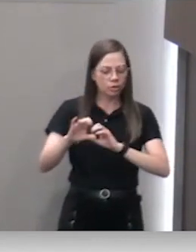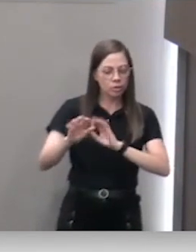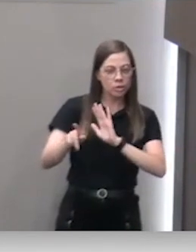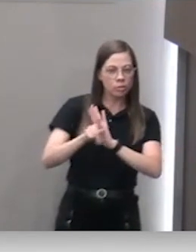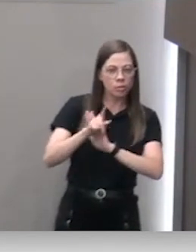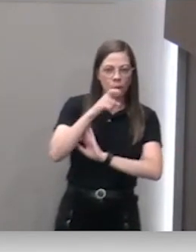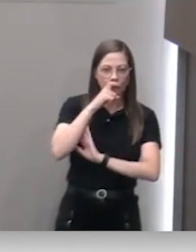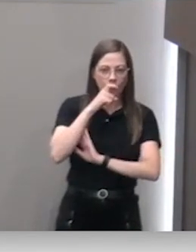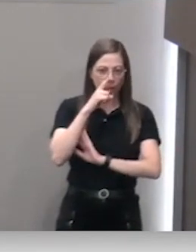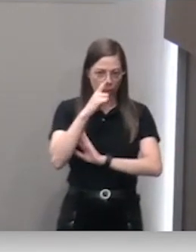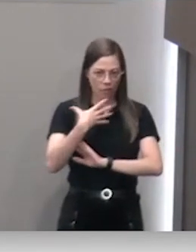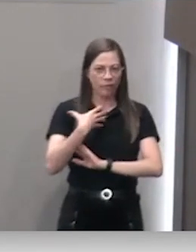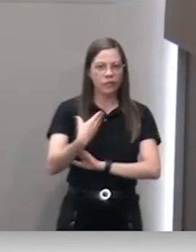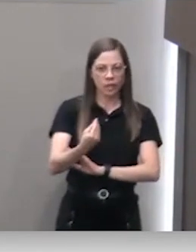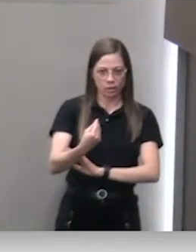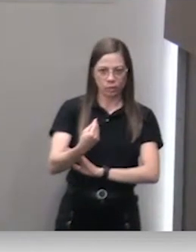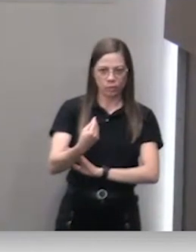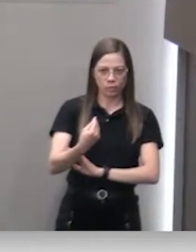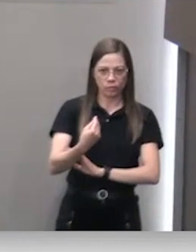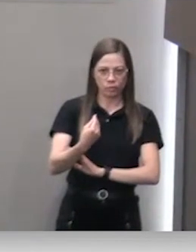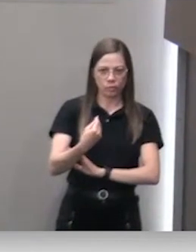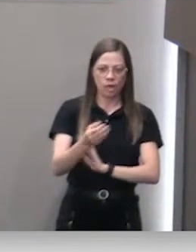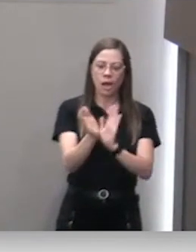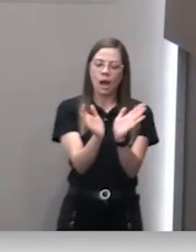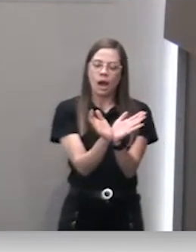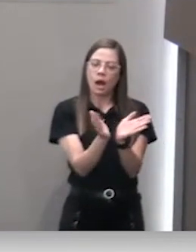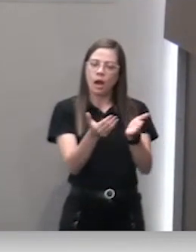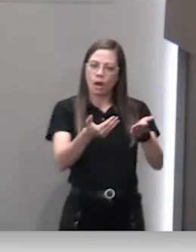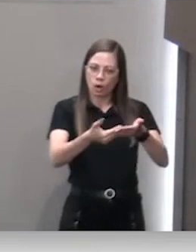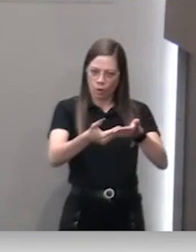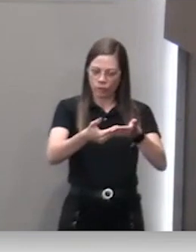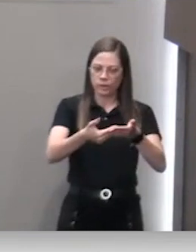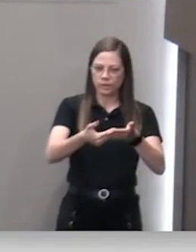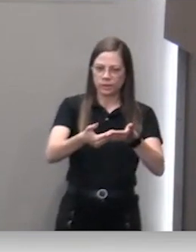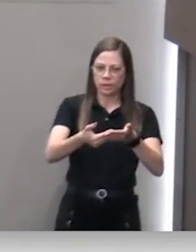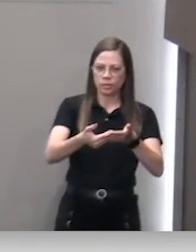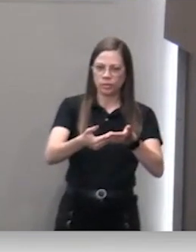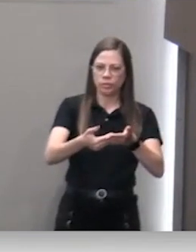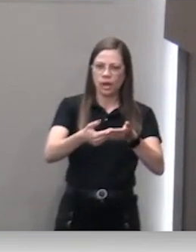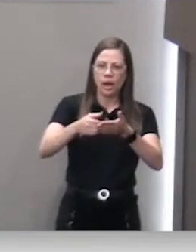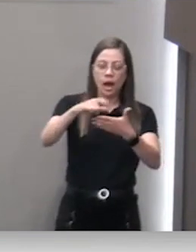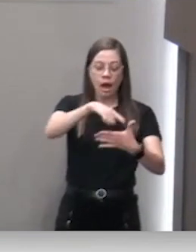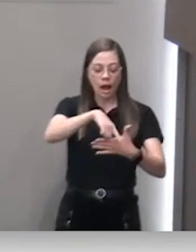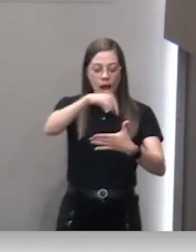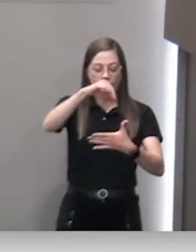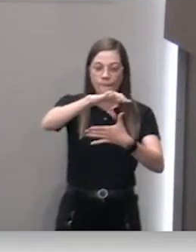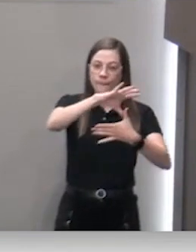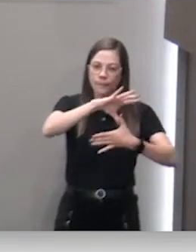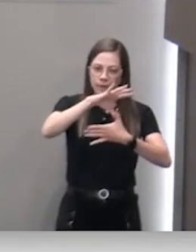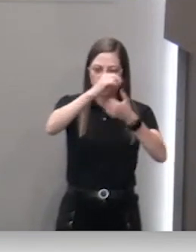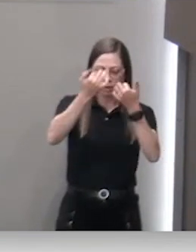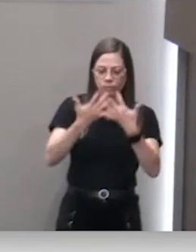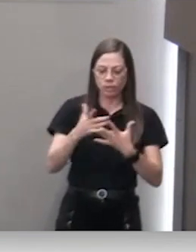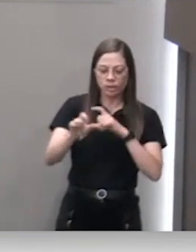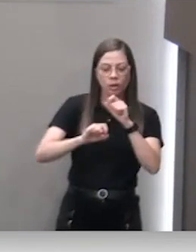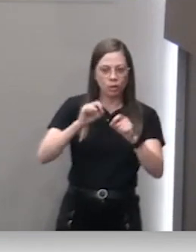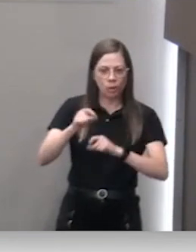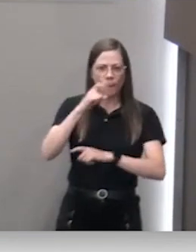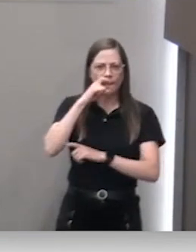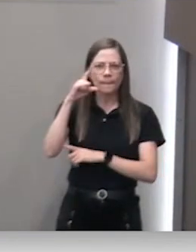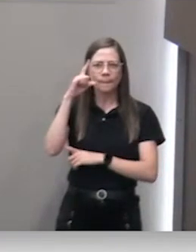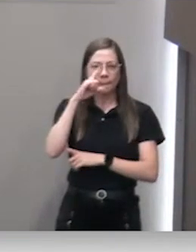filhos. A Convenção Americana sobre Direitos Humanos, artigo 12, aos pais cabe a